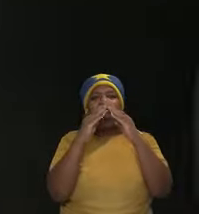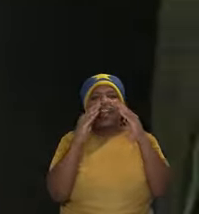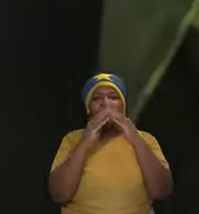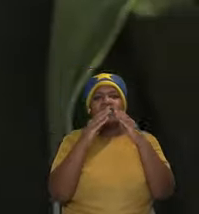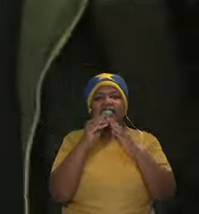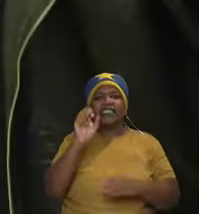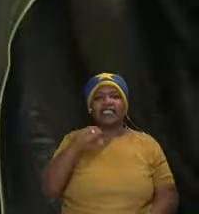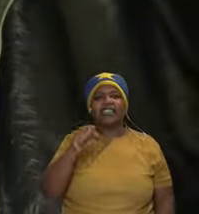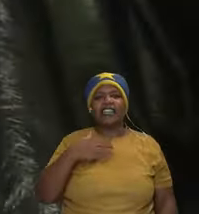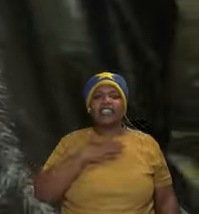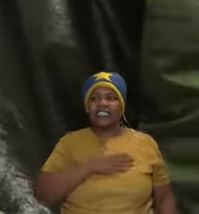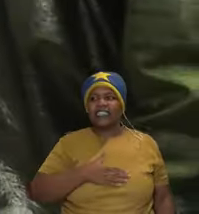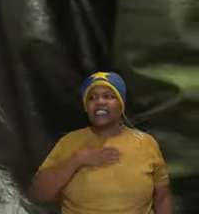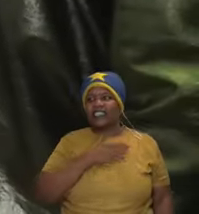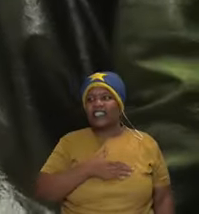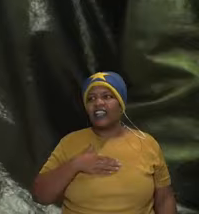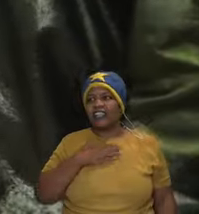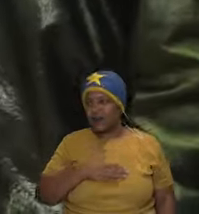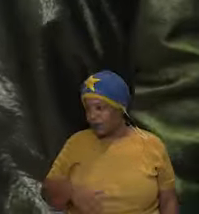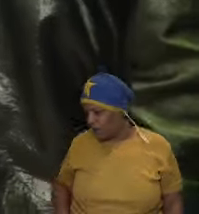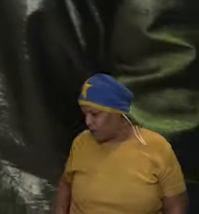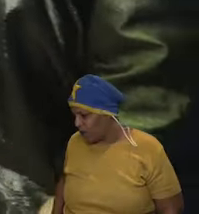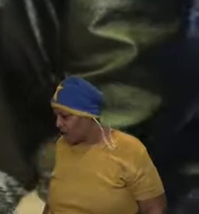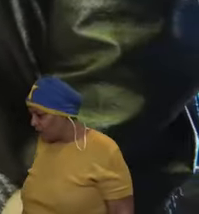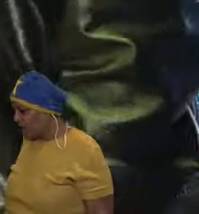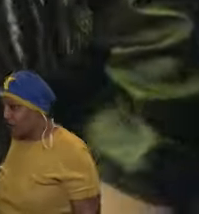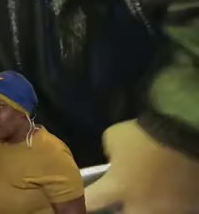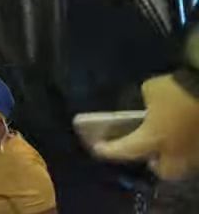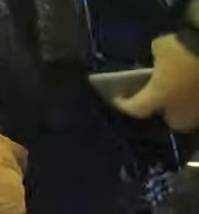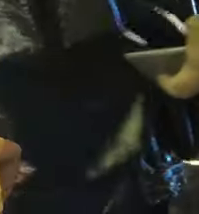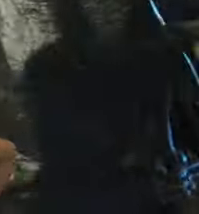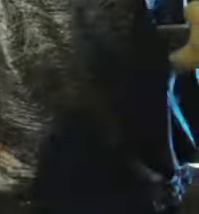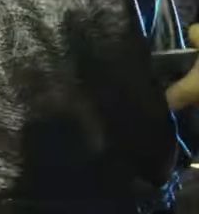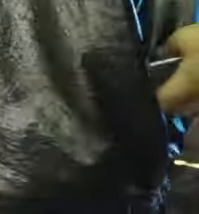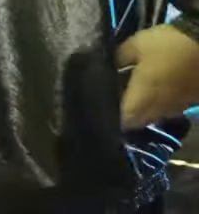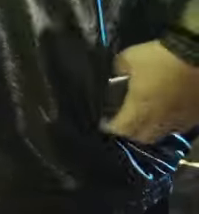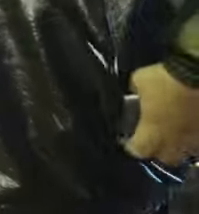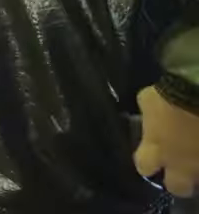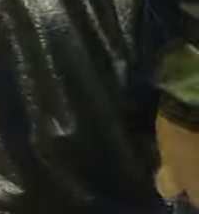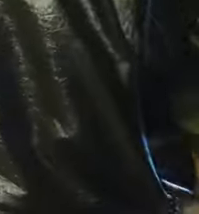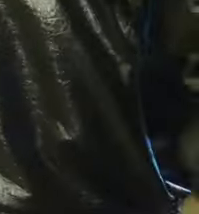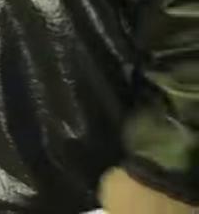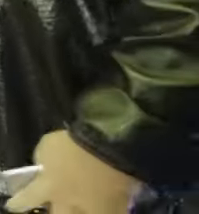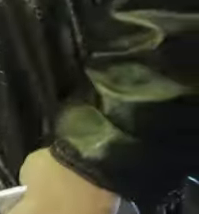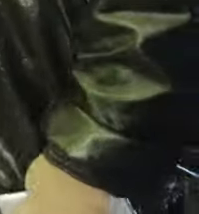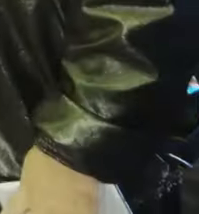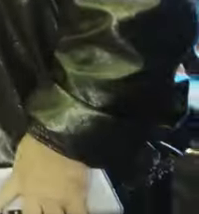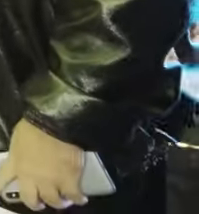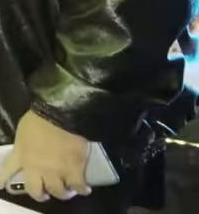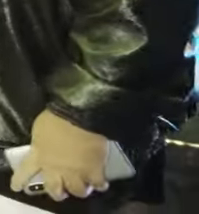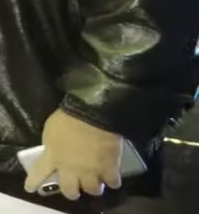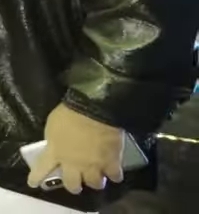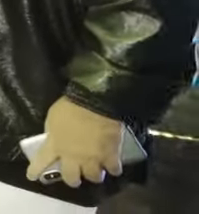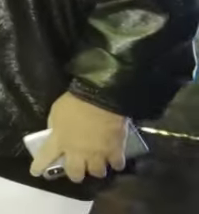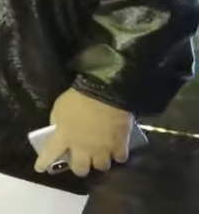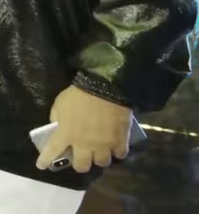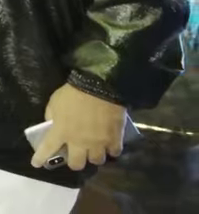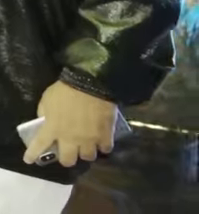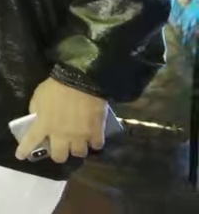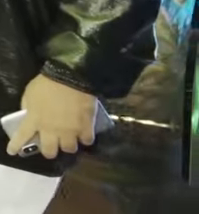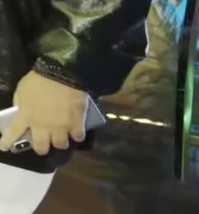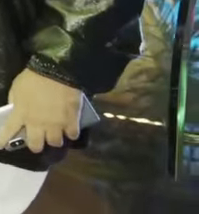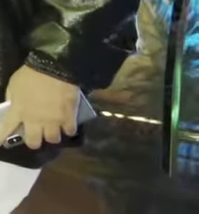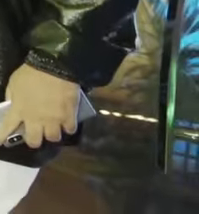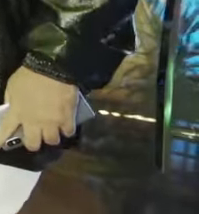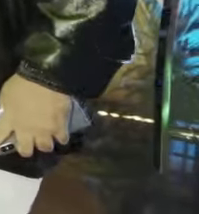Satisfação, magrelão. Rapaziada, sem palavra. É Pô, mano, satisfação mano, demais, três um só tá na